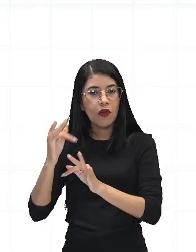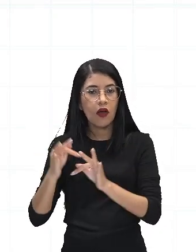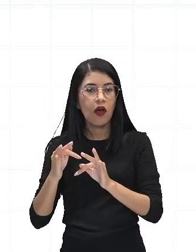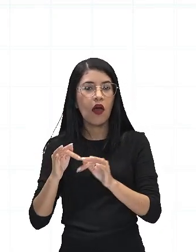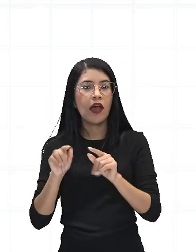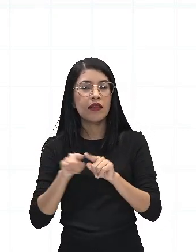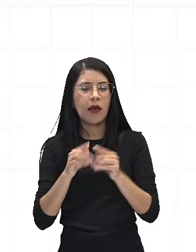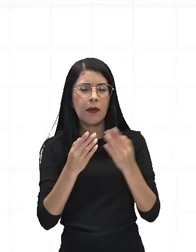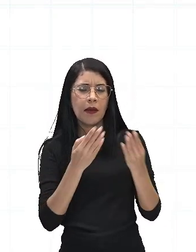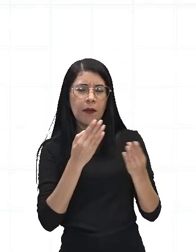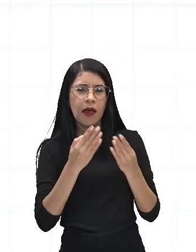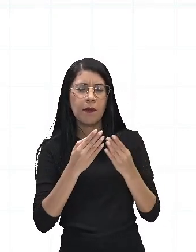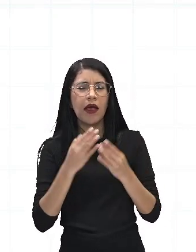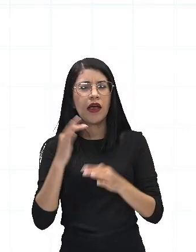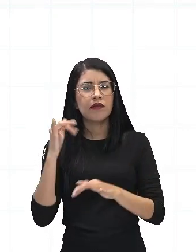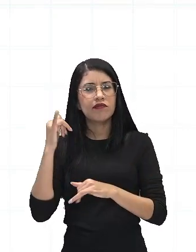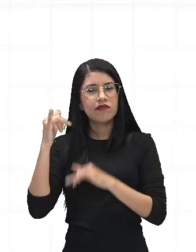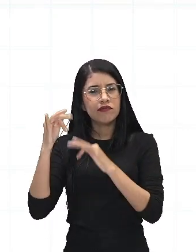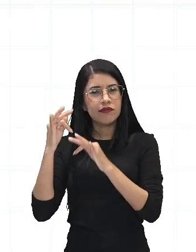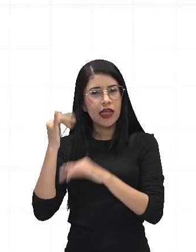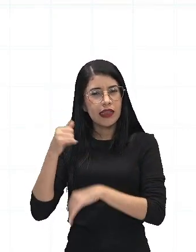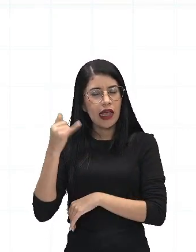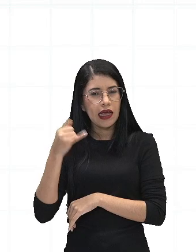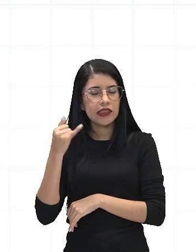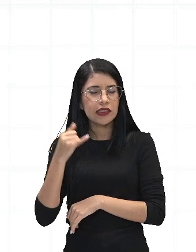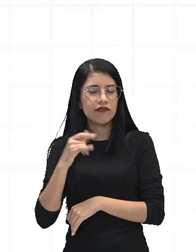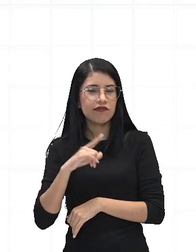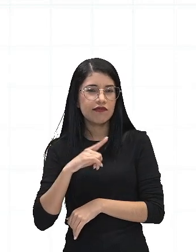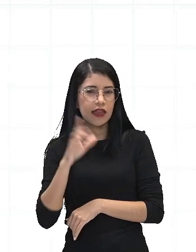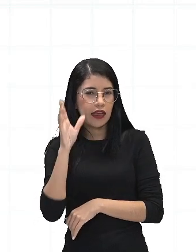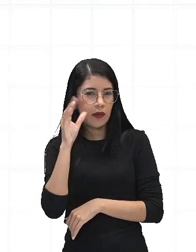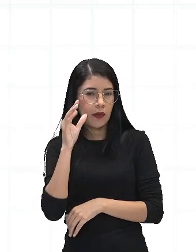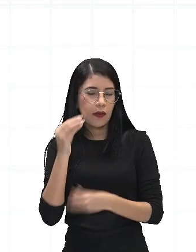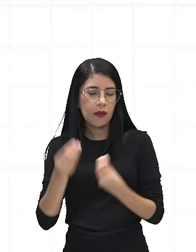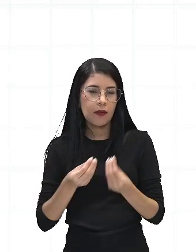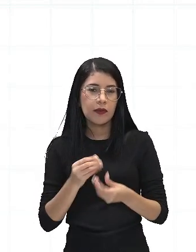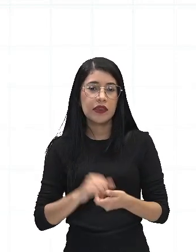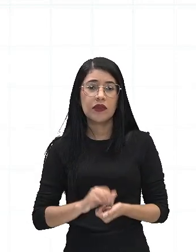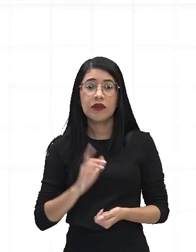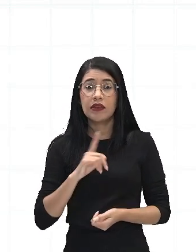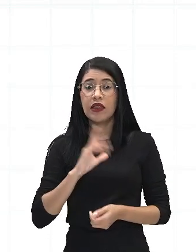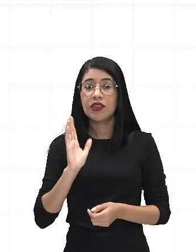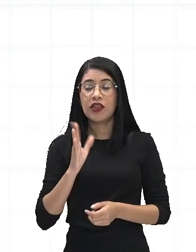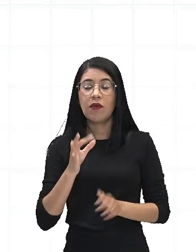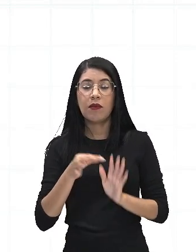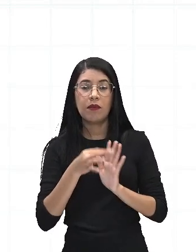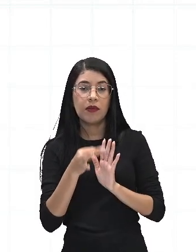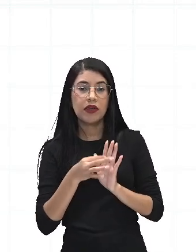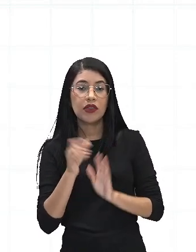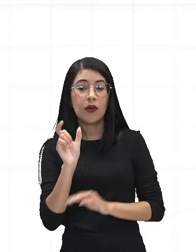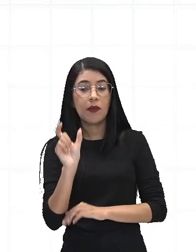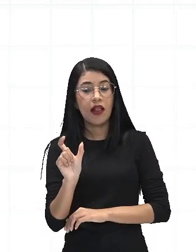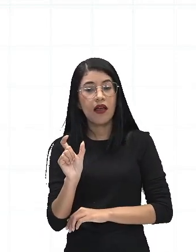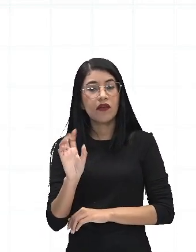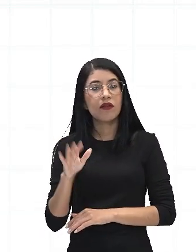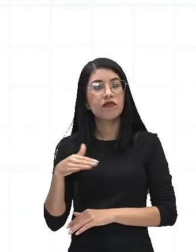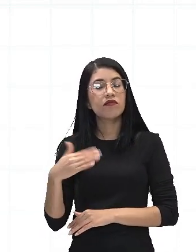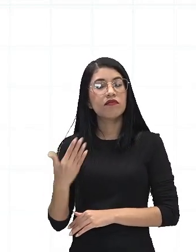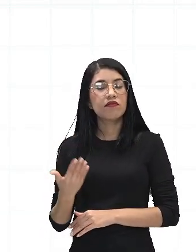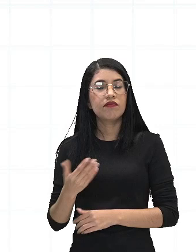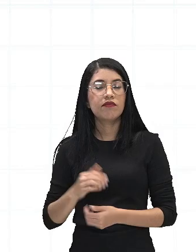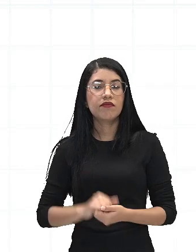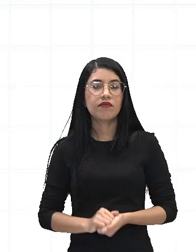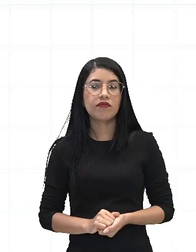narrativa envolvente, nós já temos uma crítica. Então, pensamos que a crítica ela é apresentada por meio de uma palavra. Que palavra é essa?